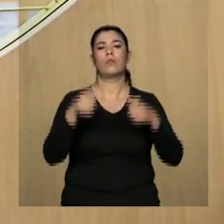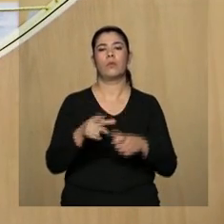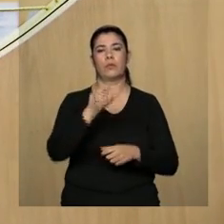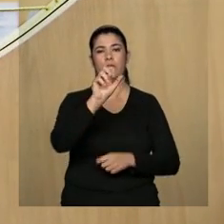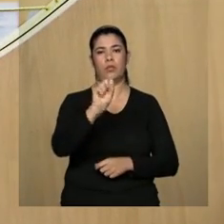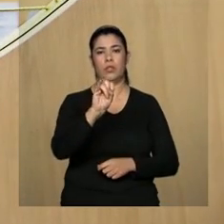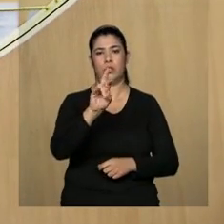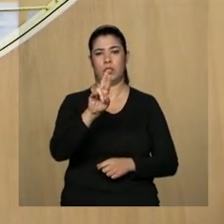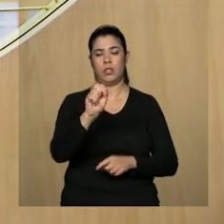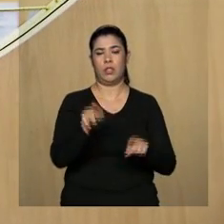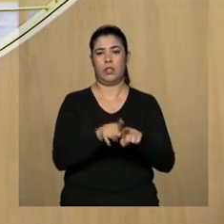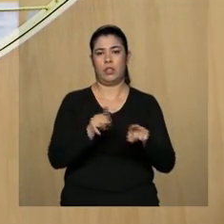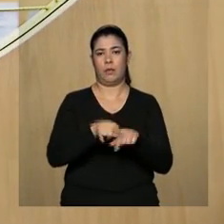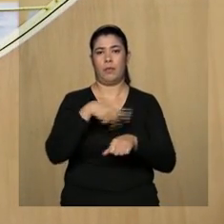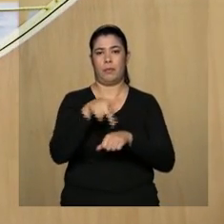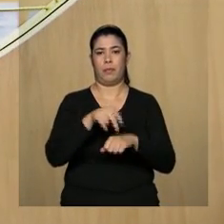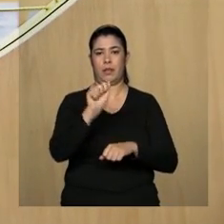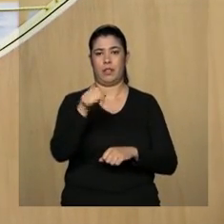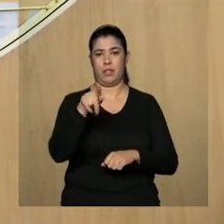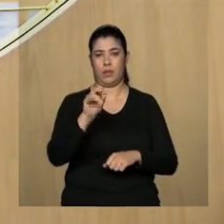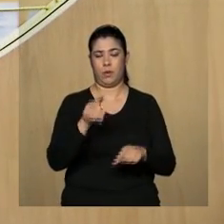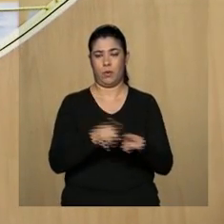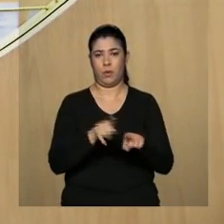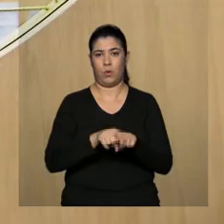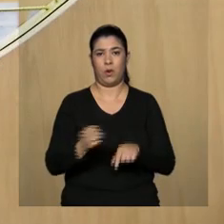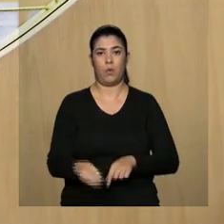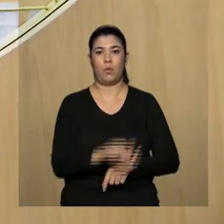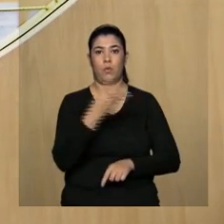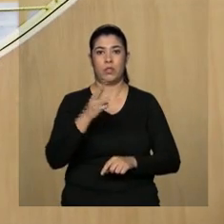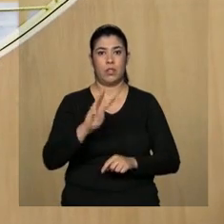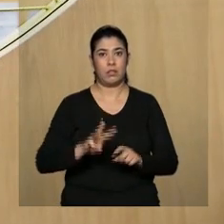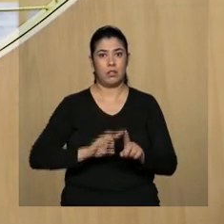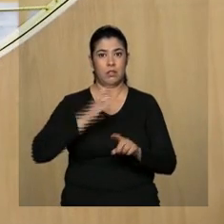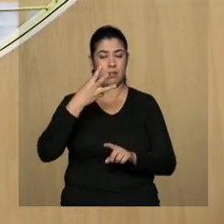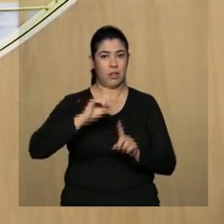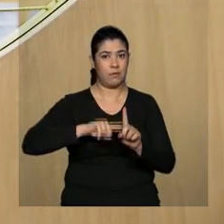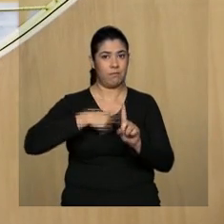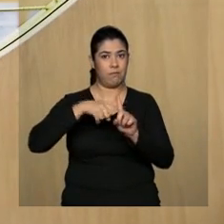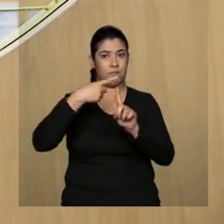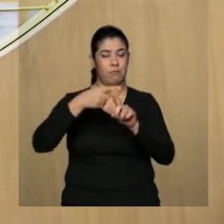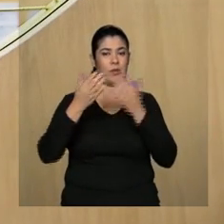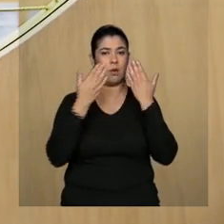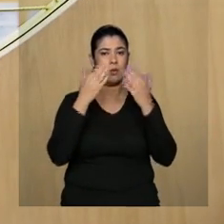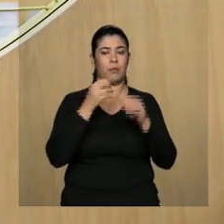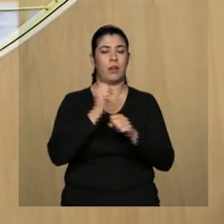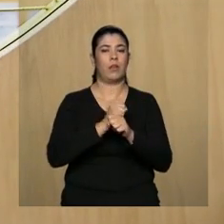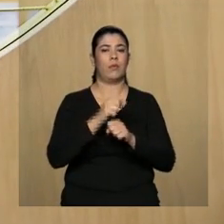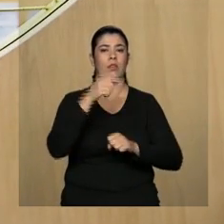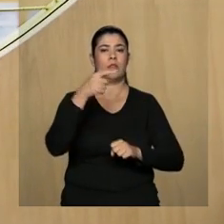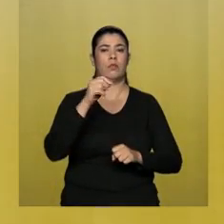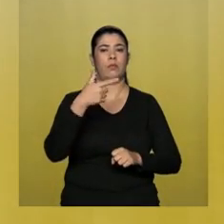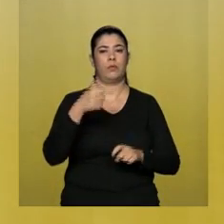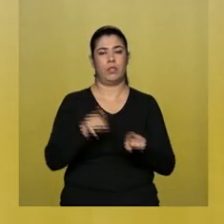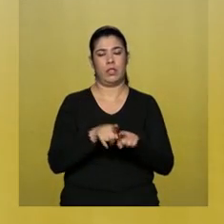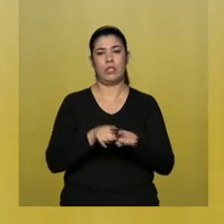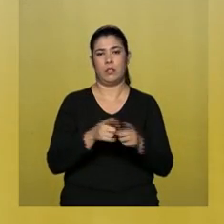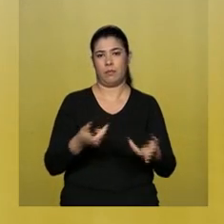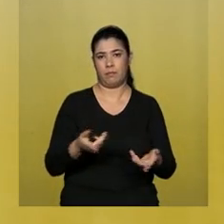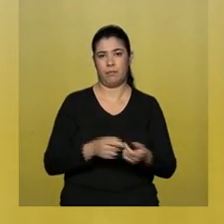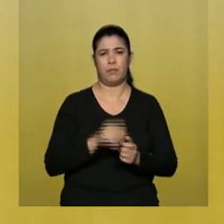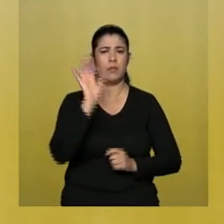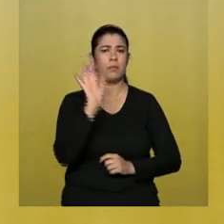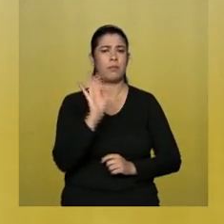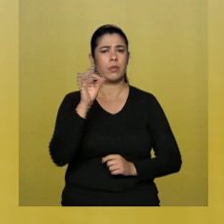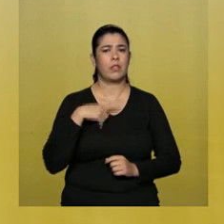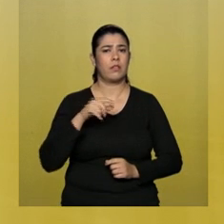angolanos. O número é 3 vezes maior que 2013 e 11 vezes maior que 2012. O ranking